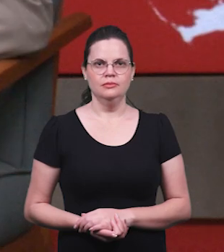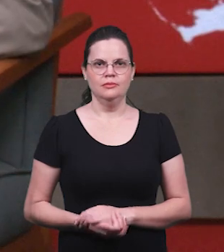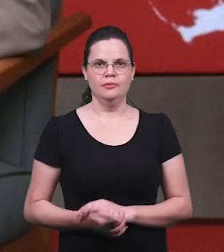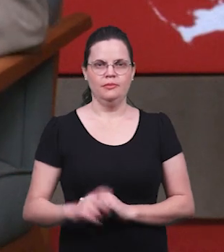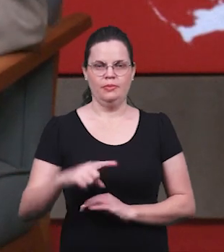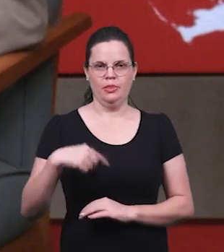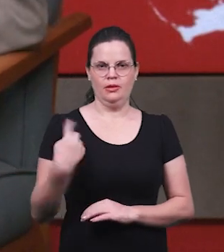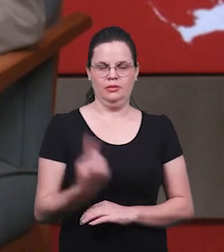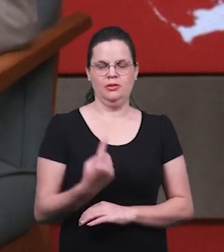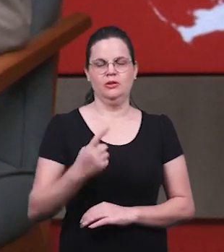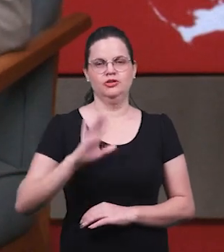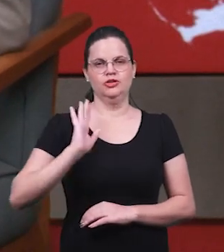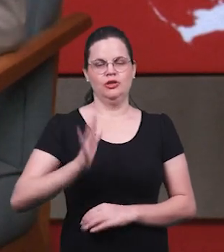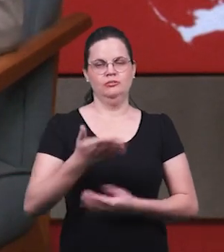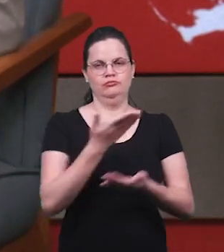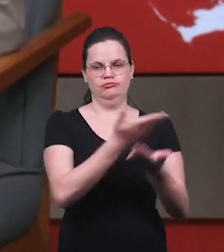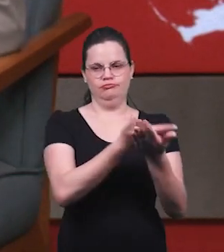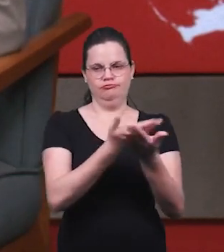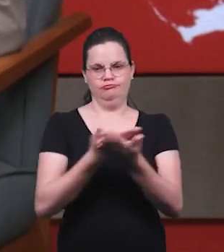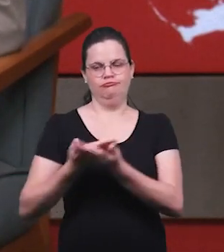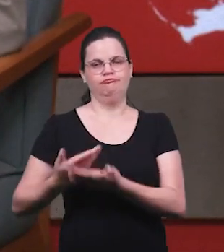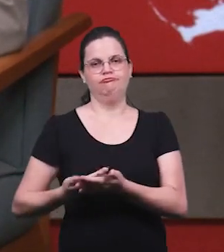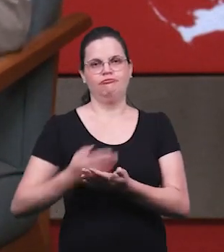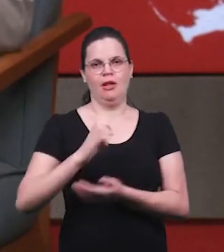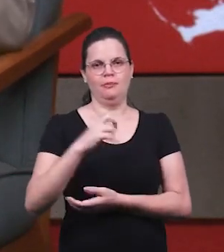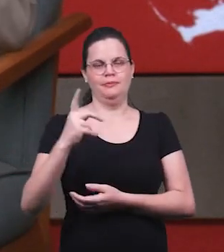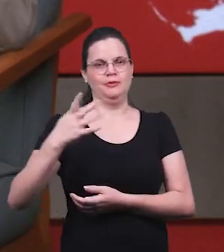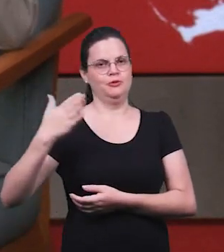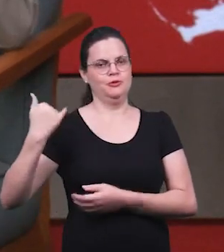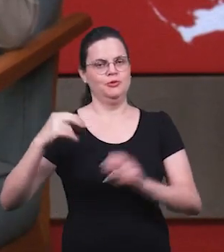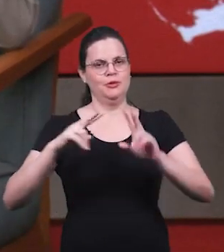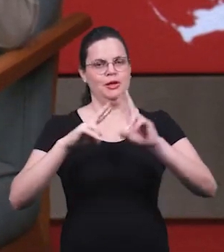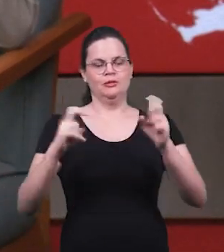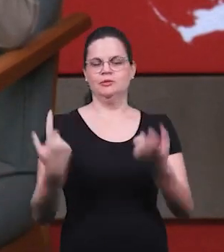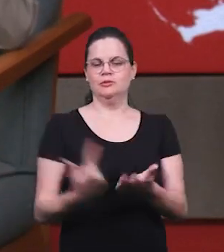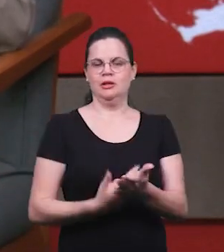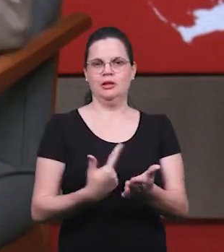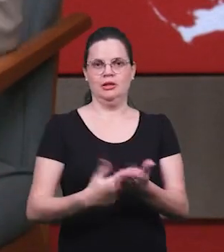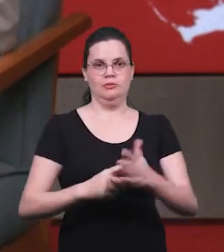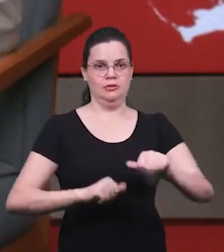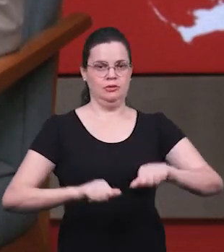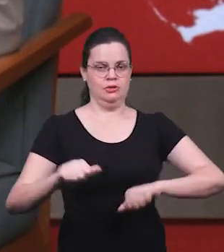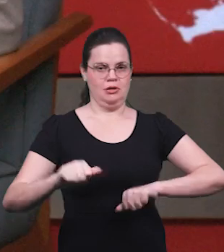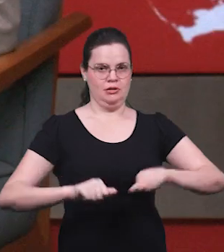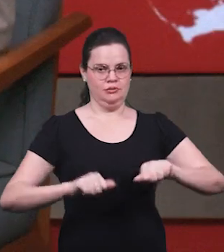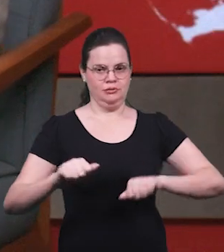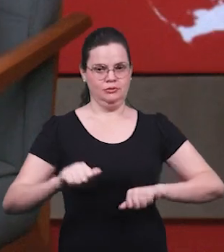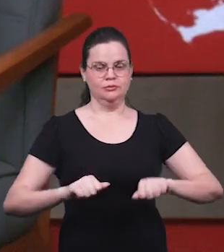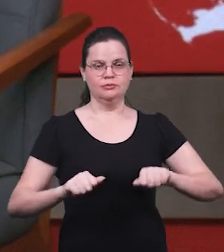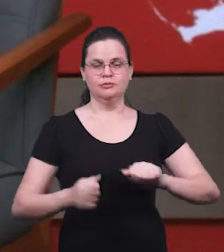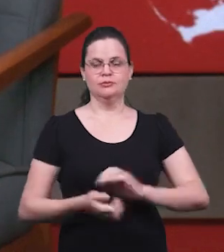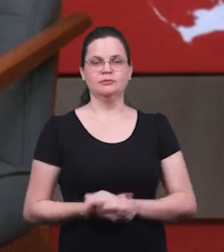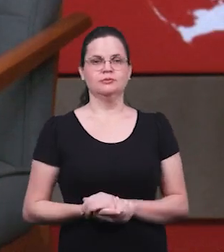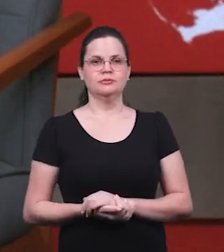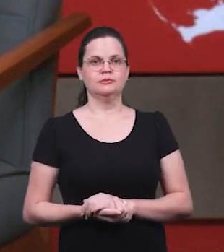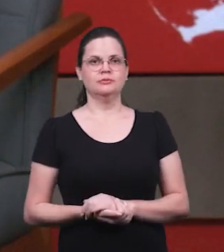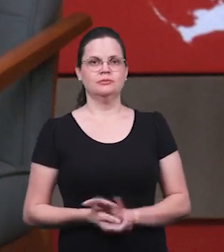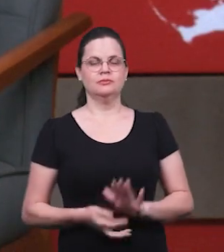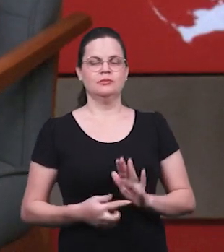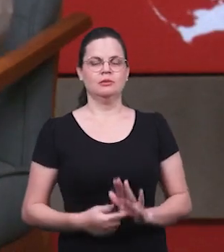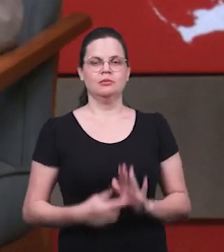Nós falamos nos programas anteriores sobre o livro de Atos dos Apóstolos,